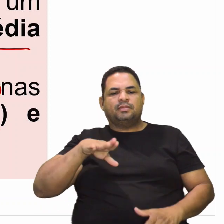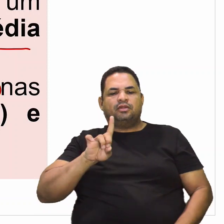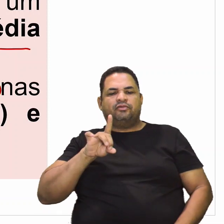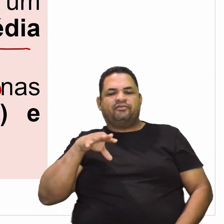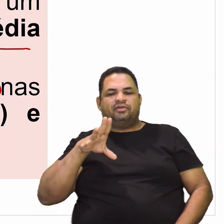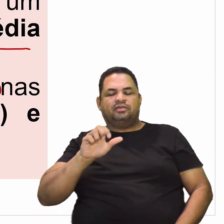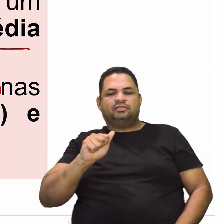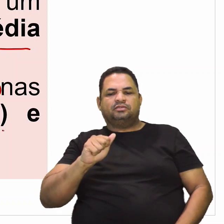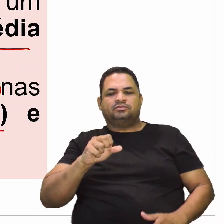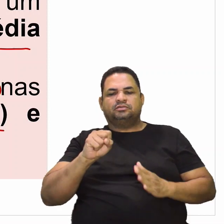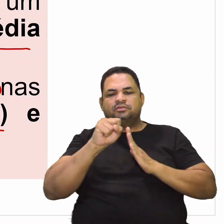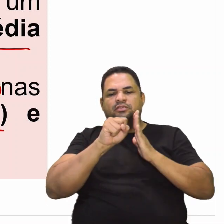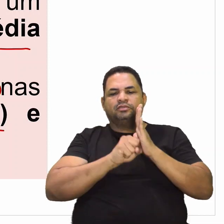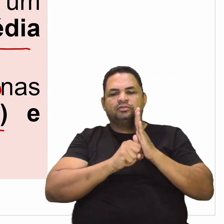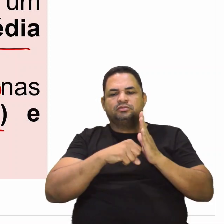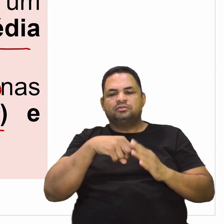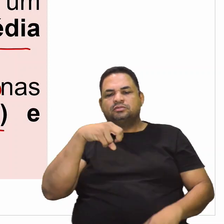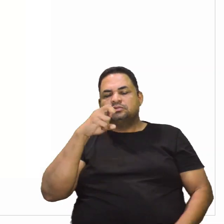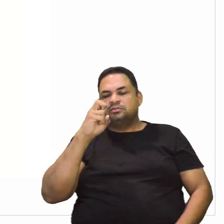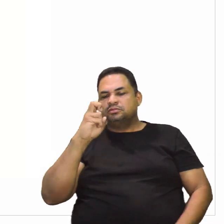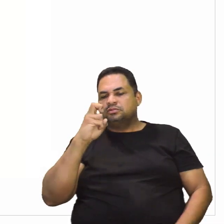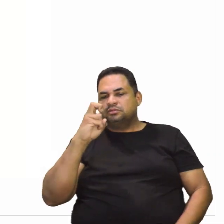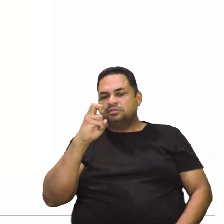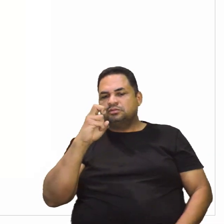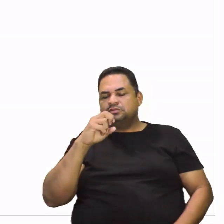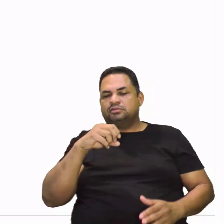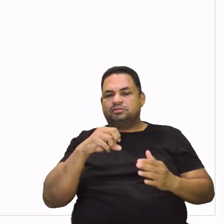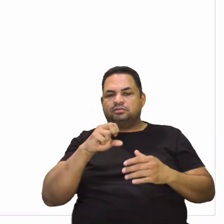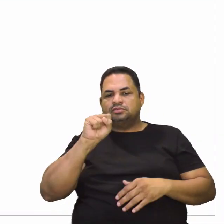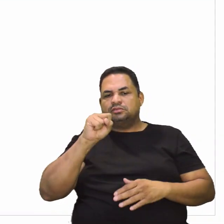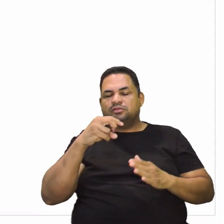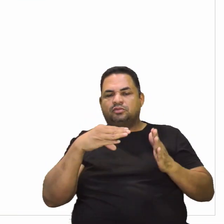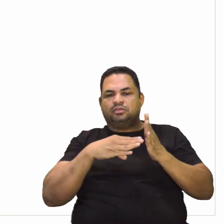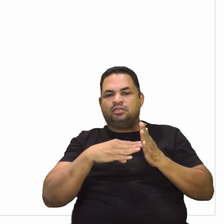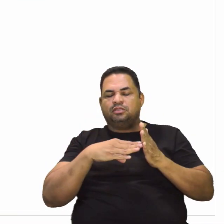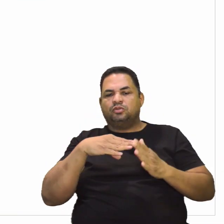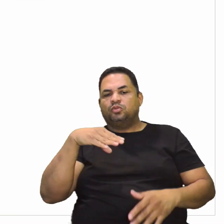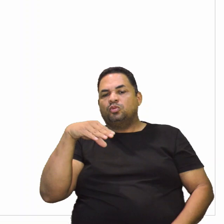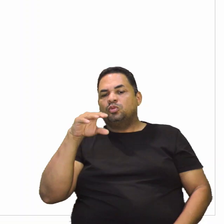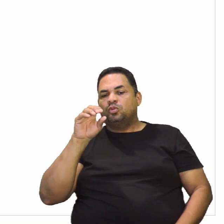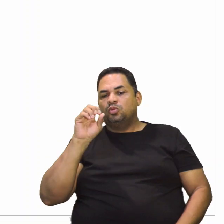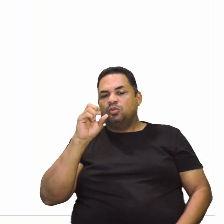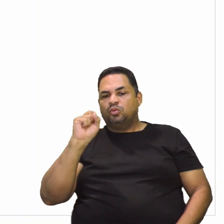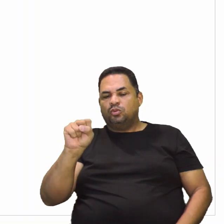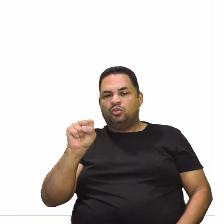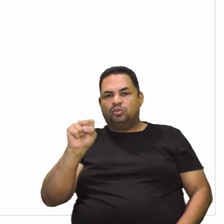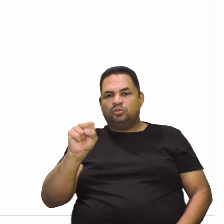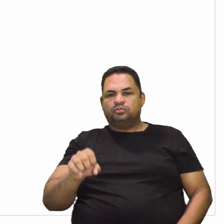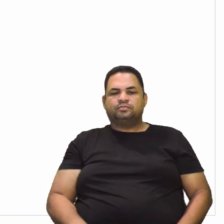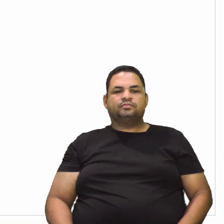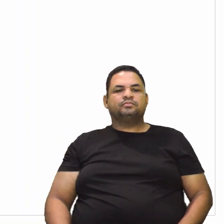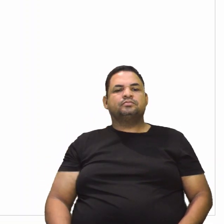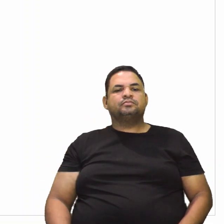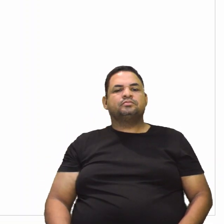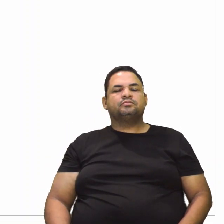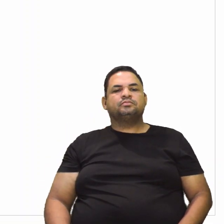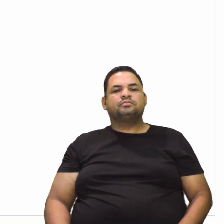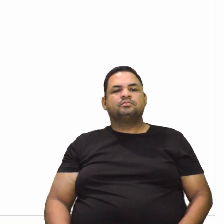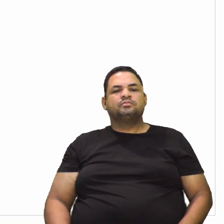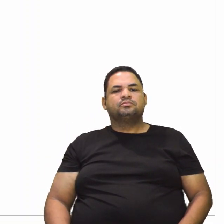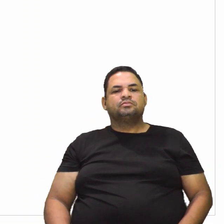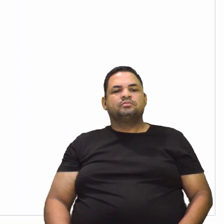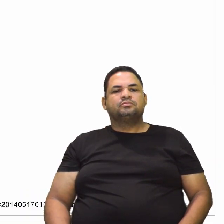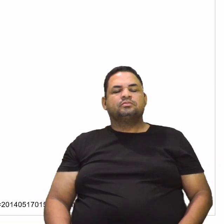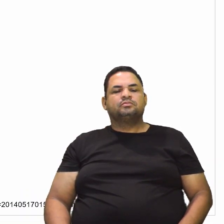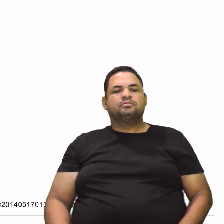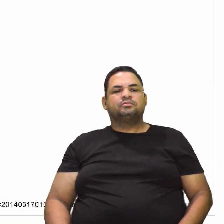Merovingia, que é do século V ao século VIII. Olha aqui os principais reinos desse império,